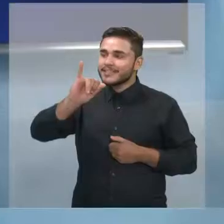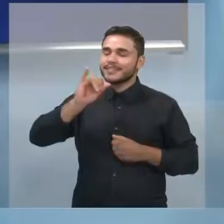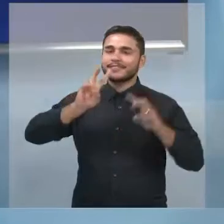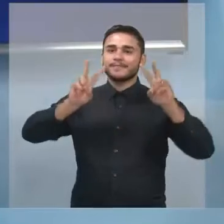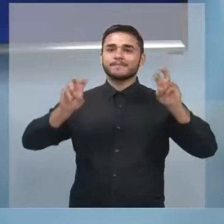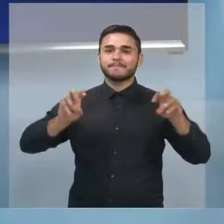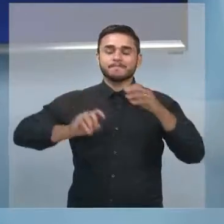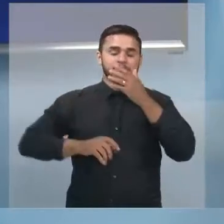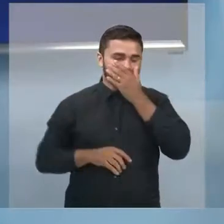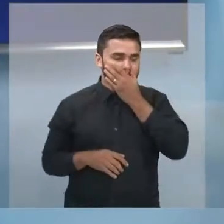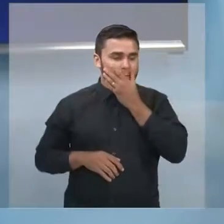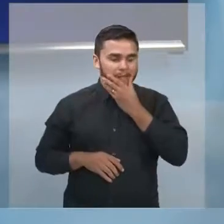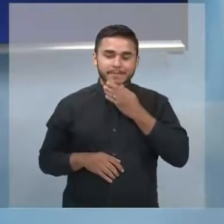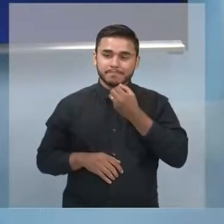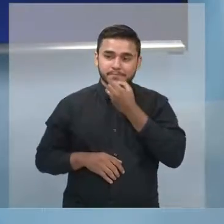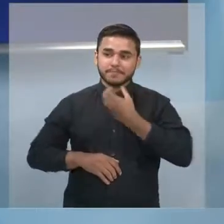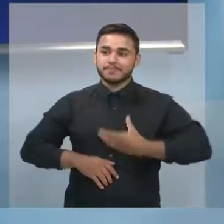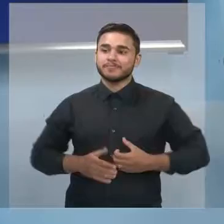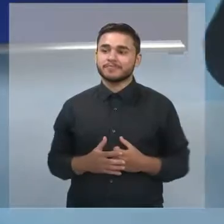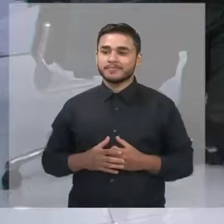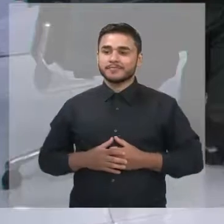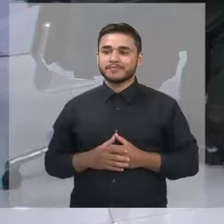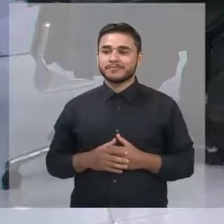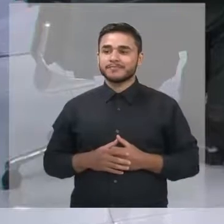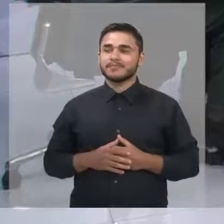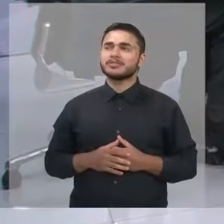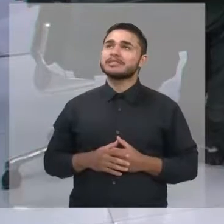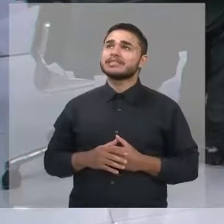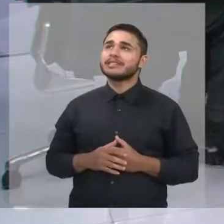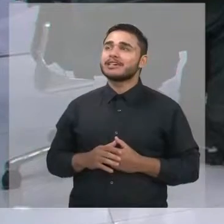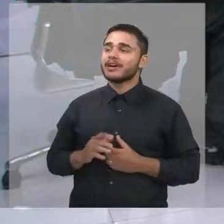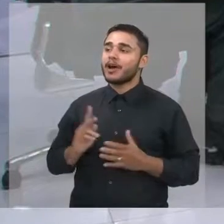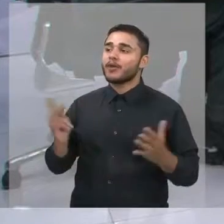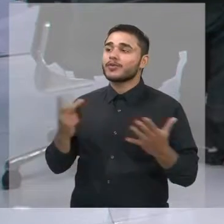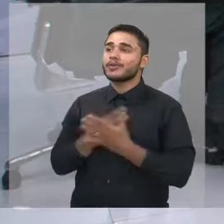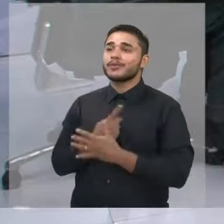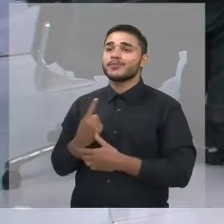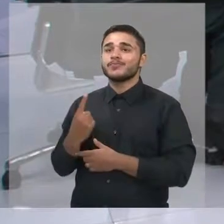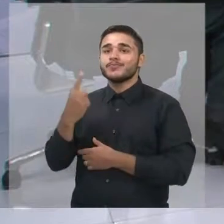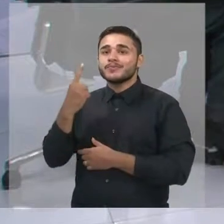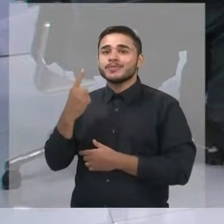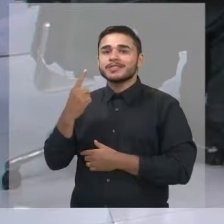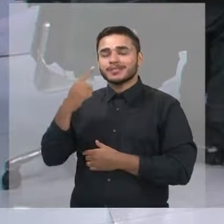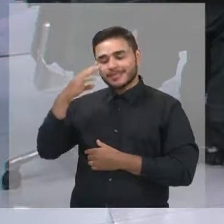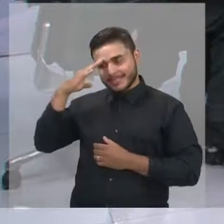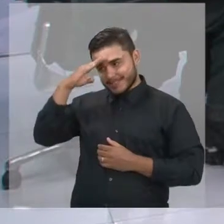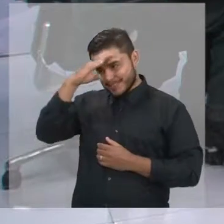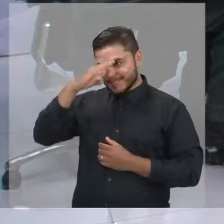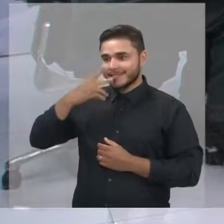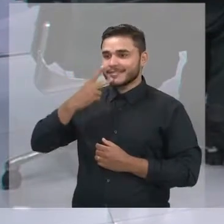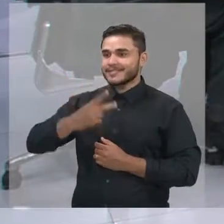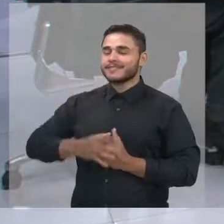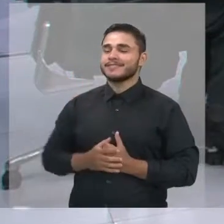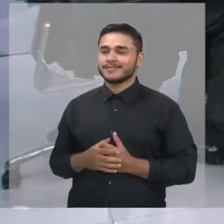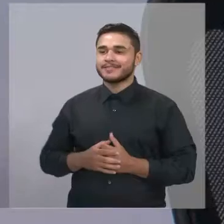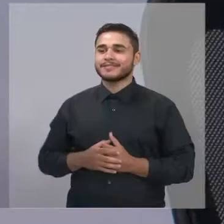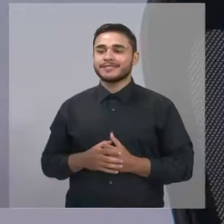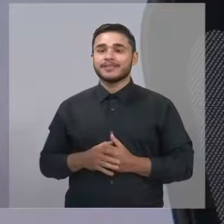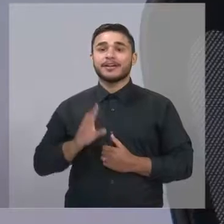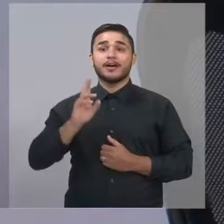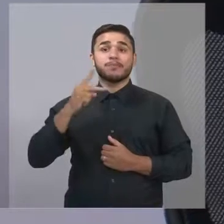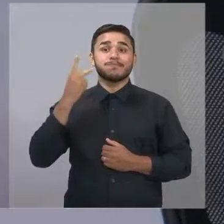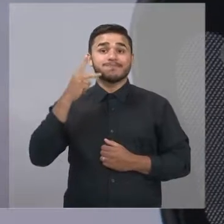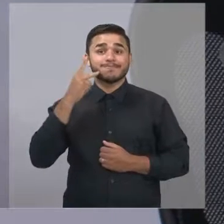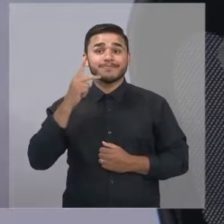Eu tô até admirado. Só uma citação. Seu Leonardo Azevedo foi. O Leonardo Azevedo acabou. Superou o